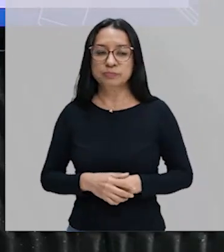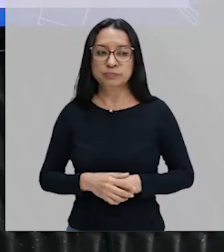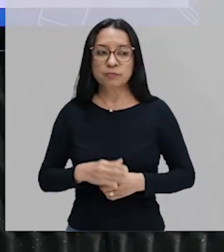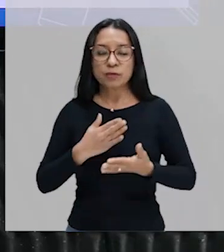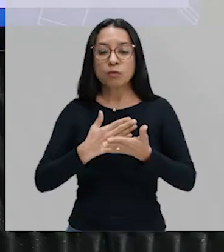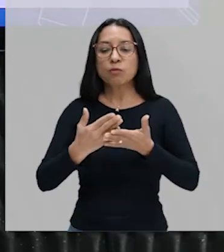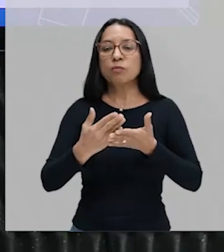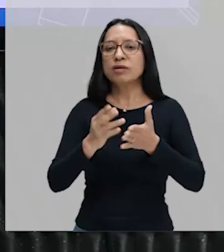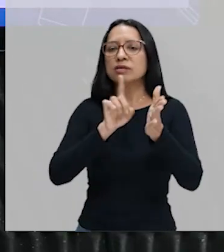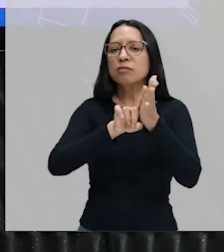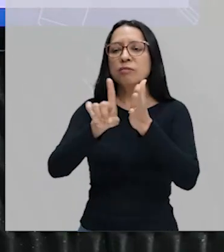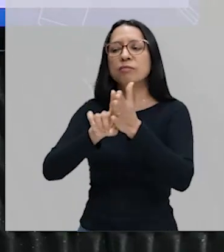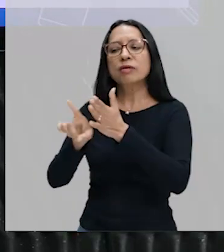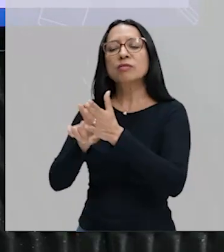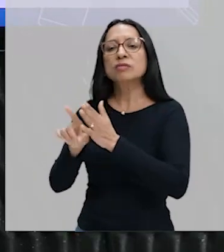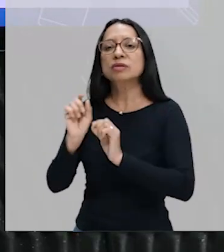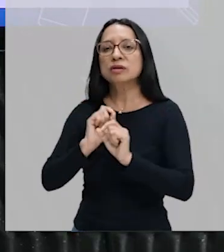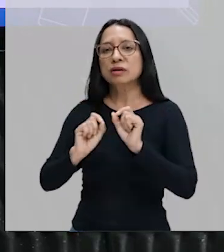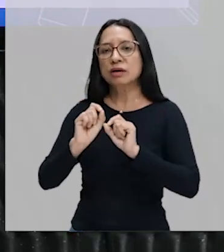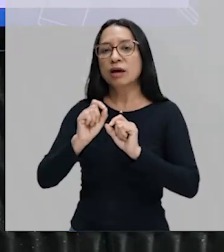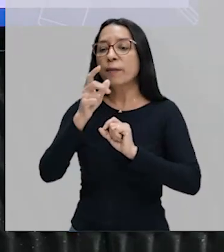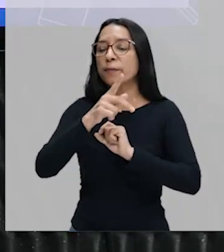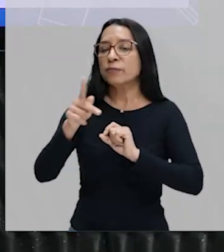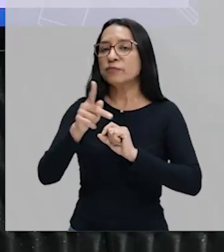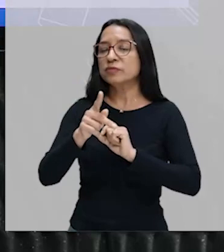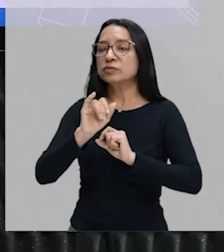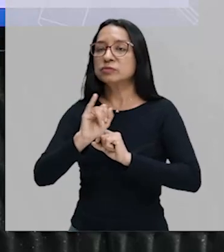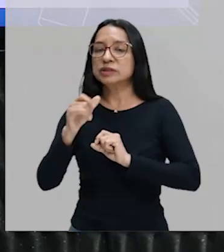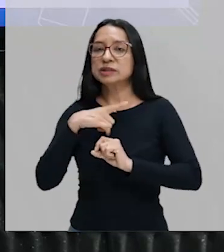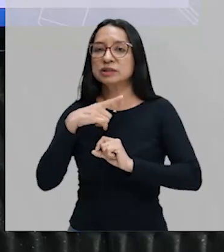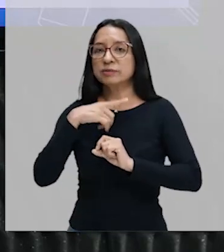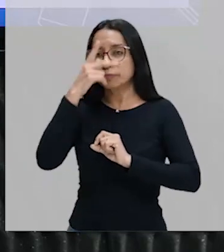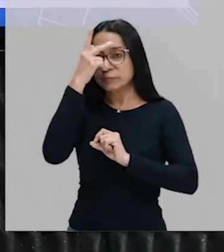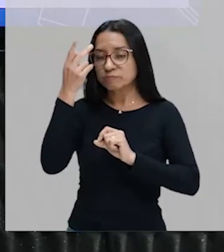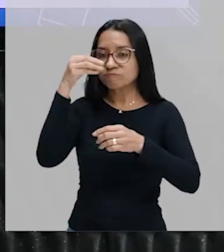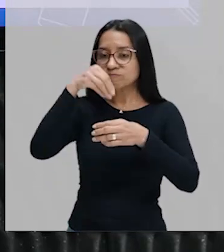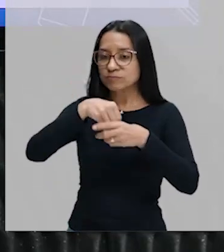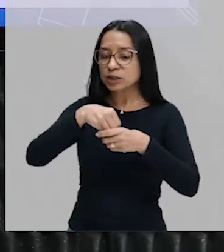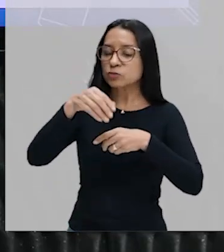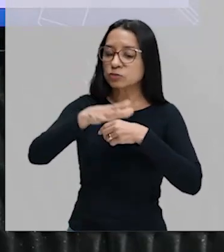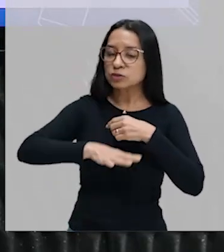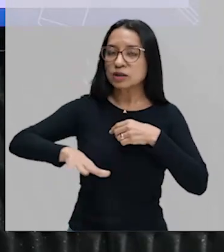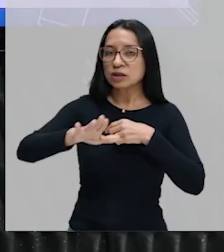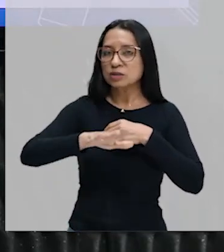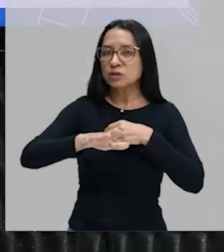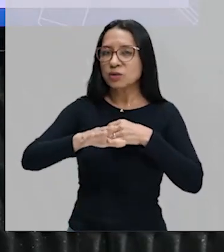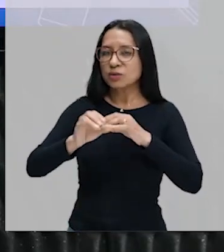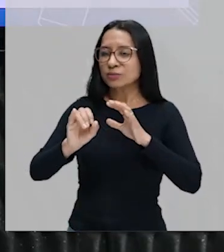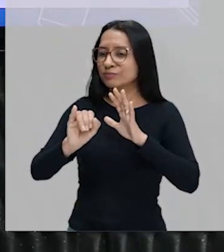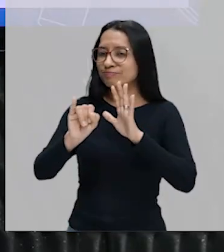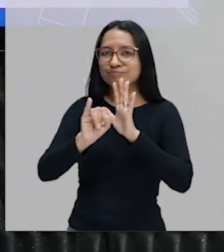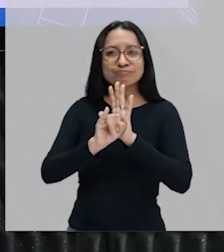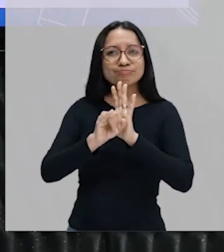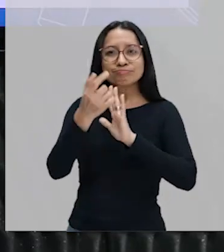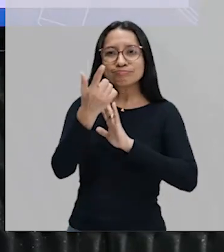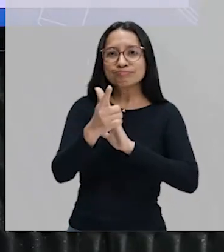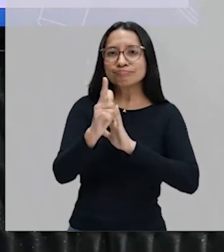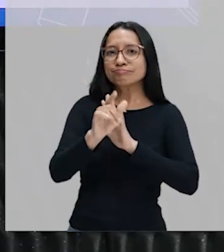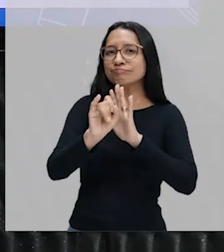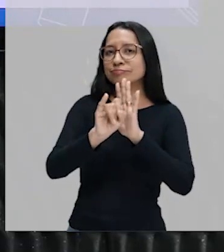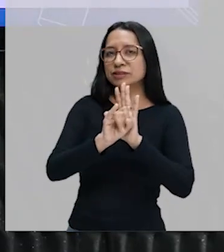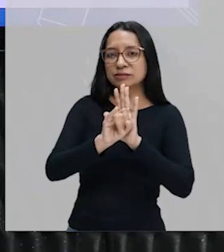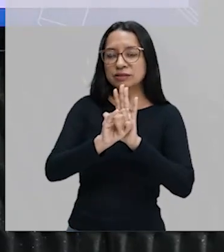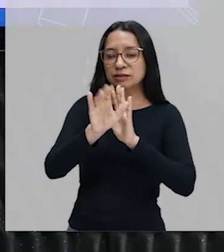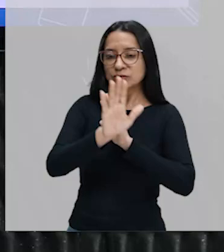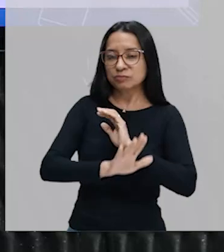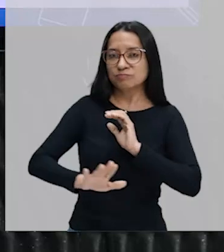Começa a te perguntar, mas Marcos, e se existirem pessoas dentro desse território que não se identificam com essa